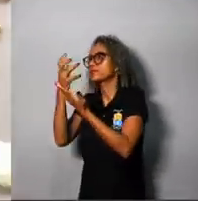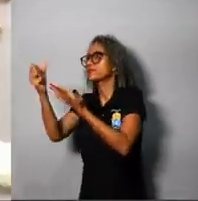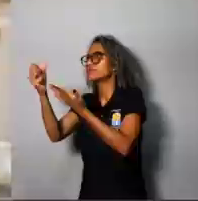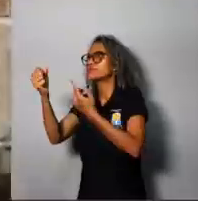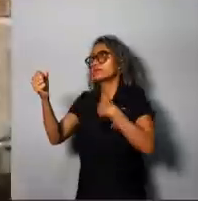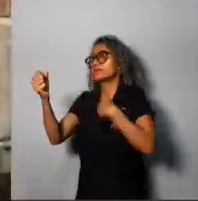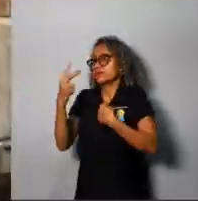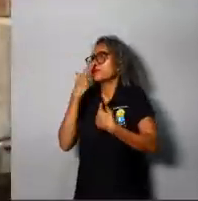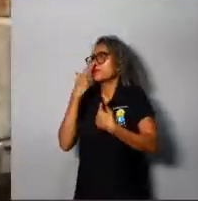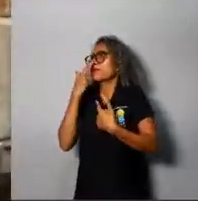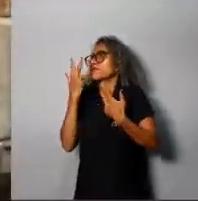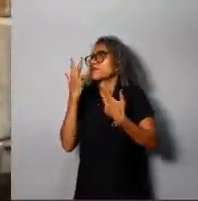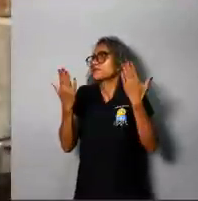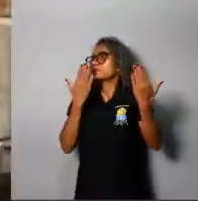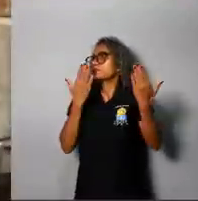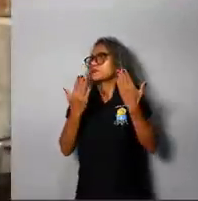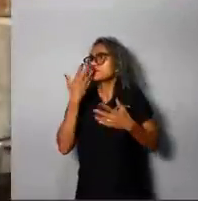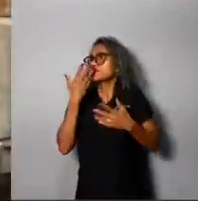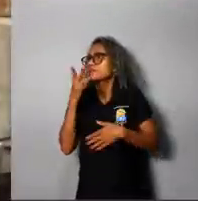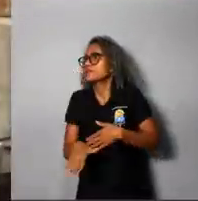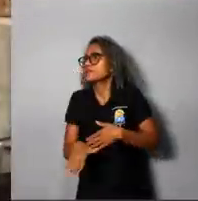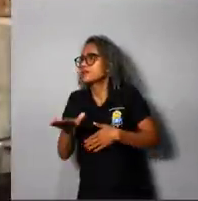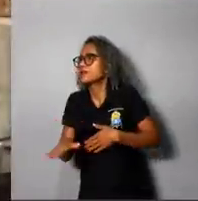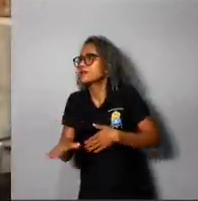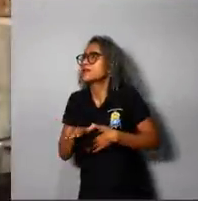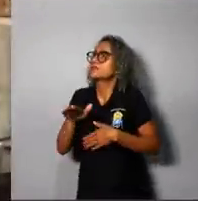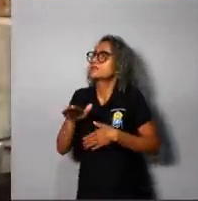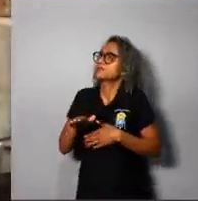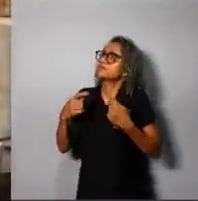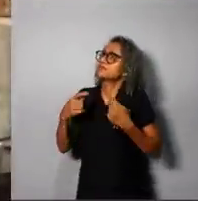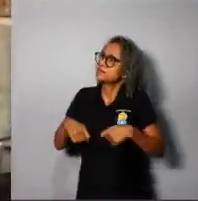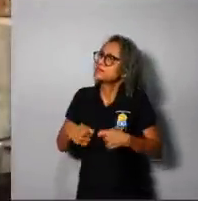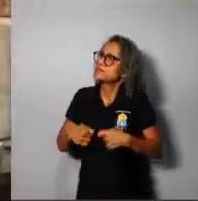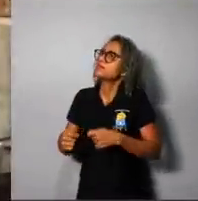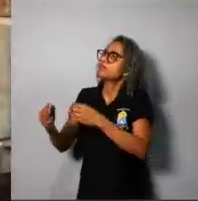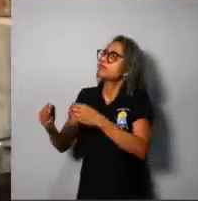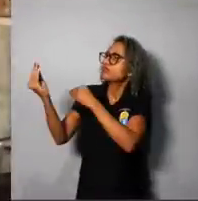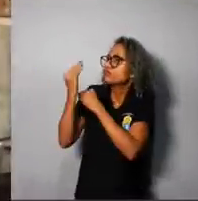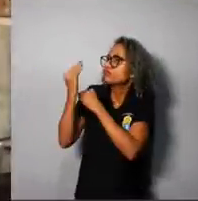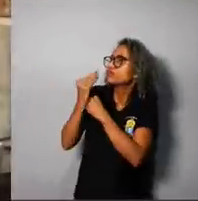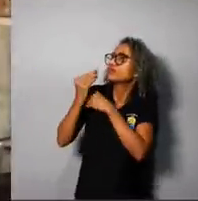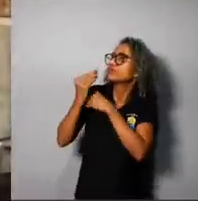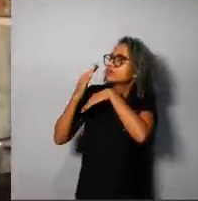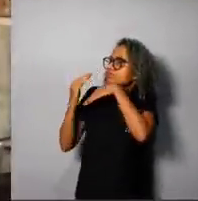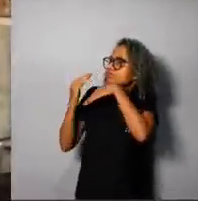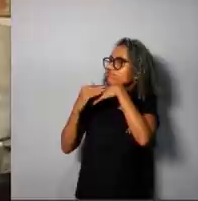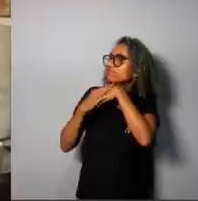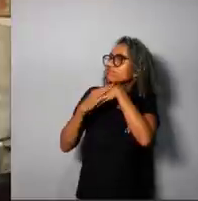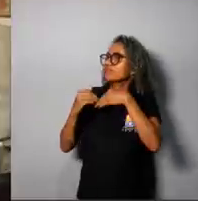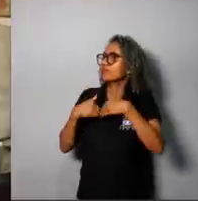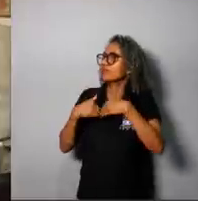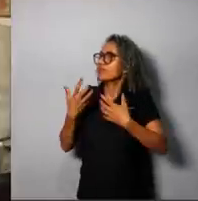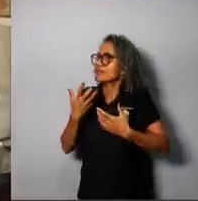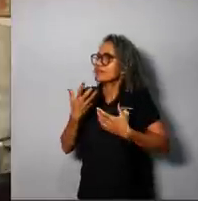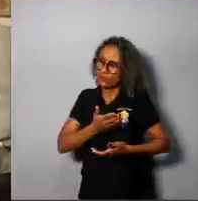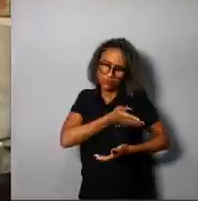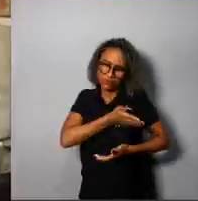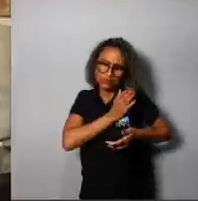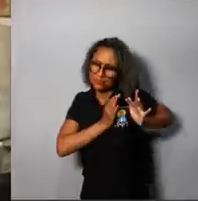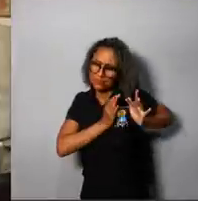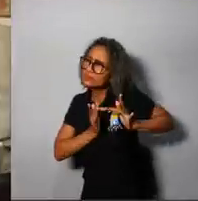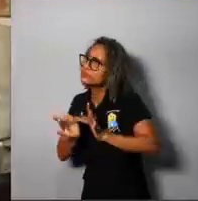em busca de alívio, carinho e proteção, mergulho em teu coração imaculado,